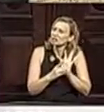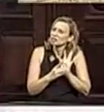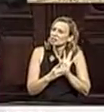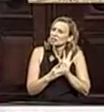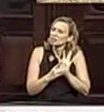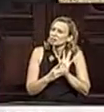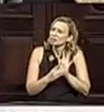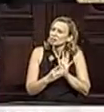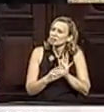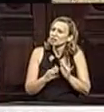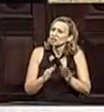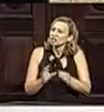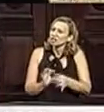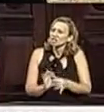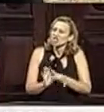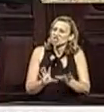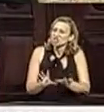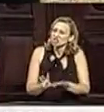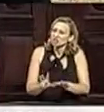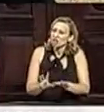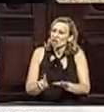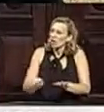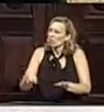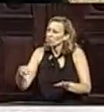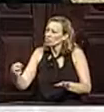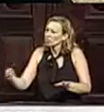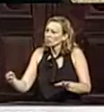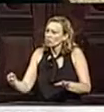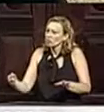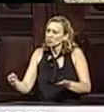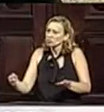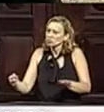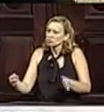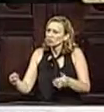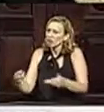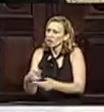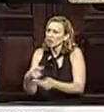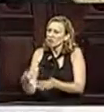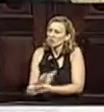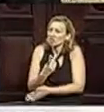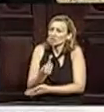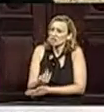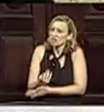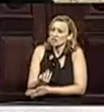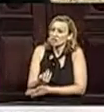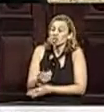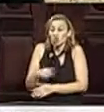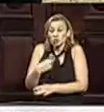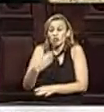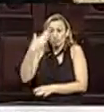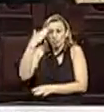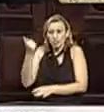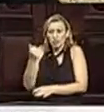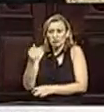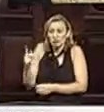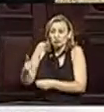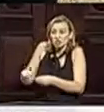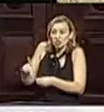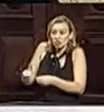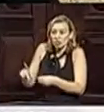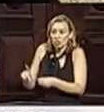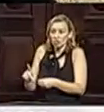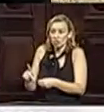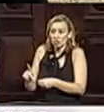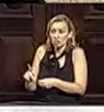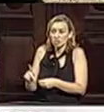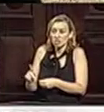isenções, deixar de arrecadar também na parte de exploração? Porque a gente sabe que o petróleo está aqui, a gente sabe que o petróleo vai